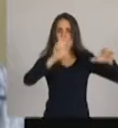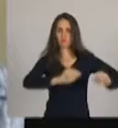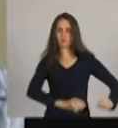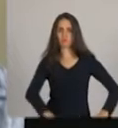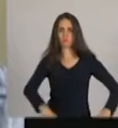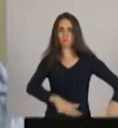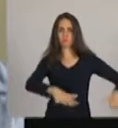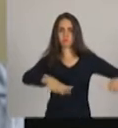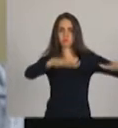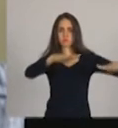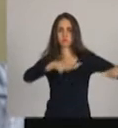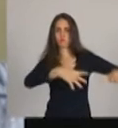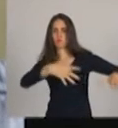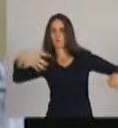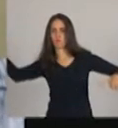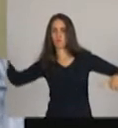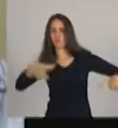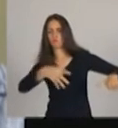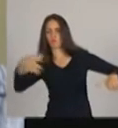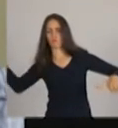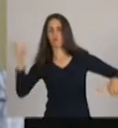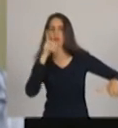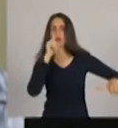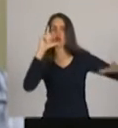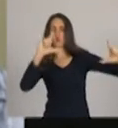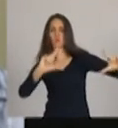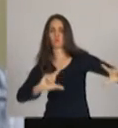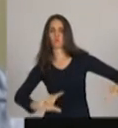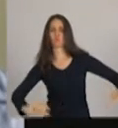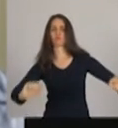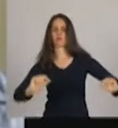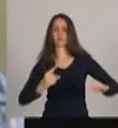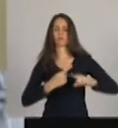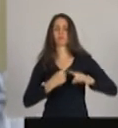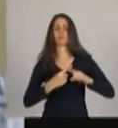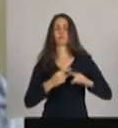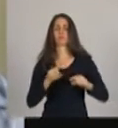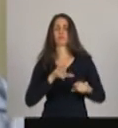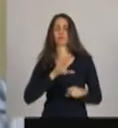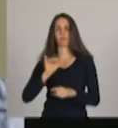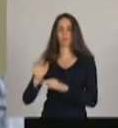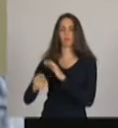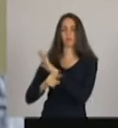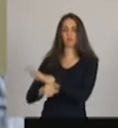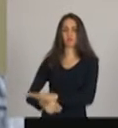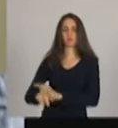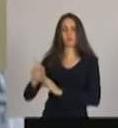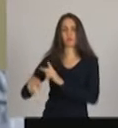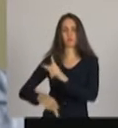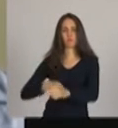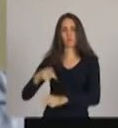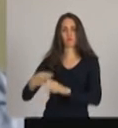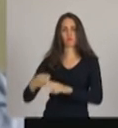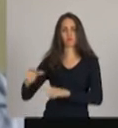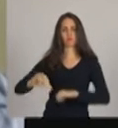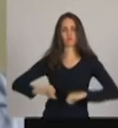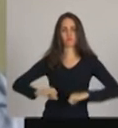alagamento. São obras que vai refletir na nossa população